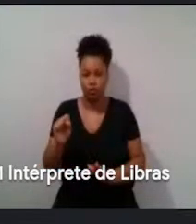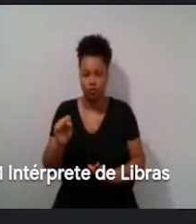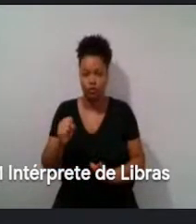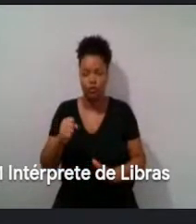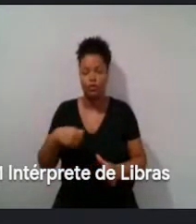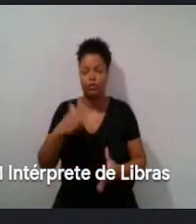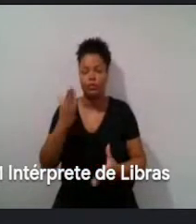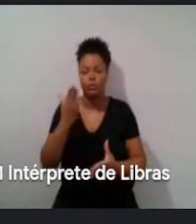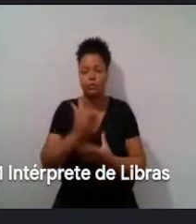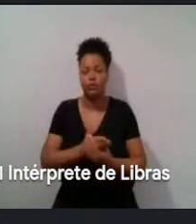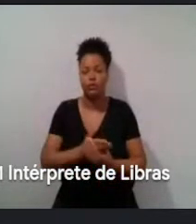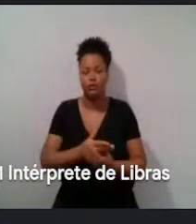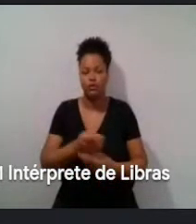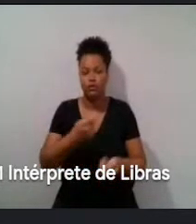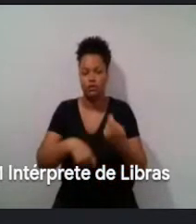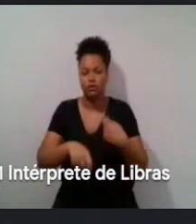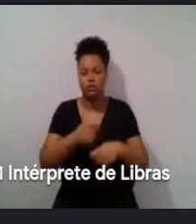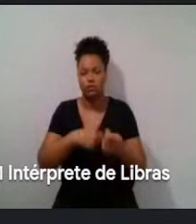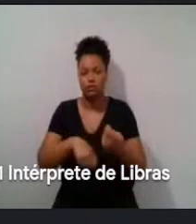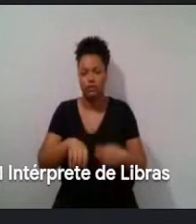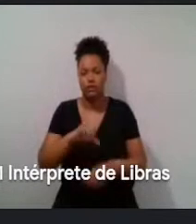administrativo 06.011, dígito